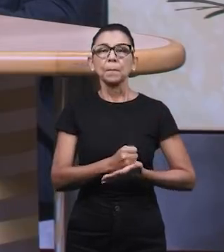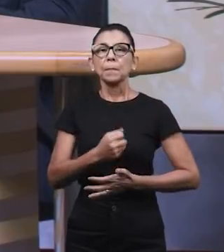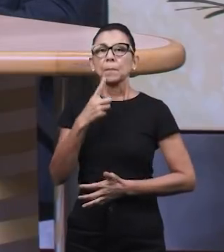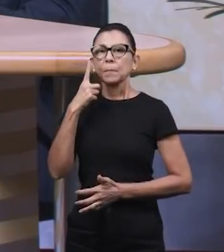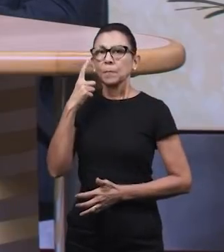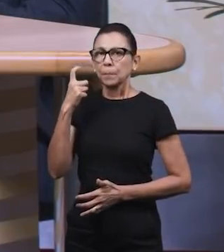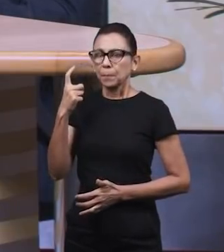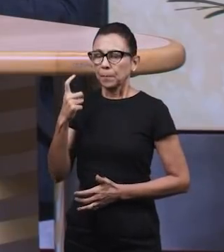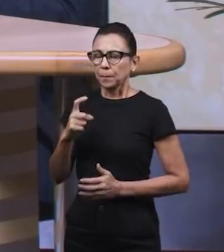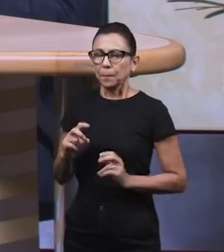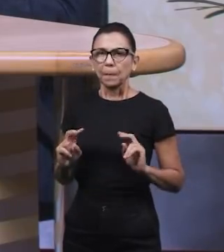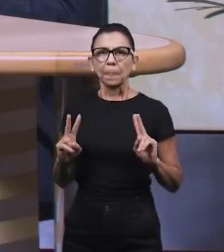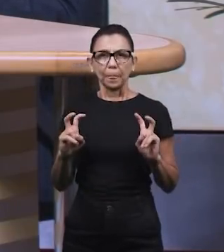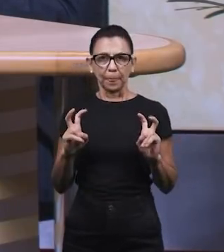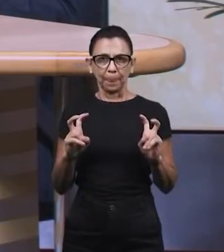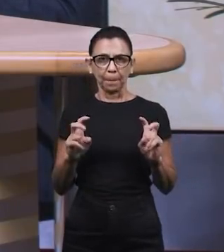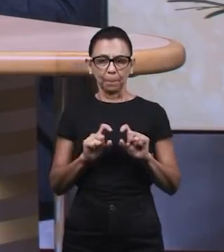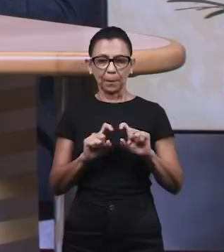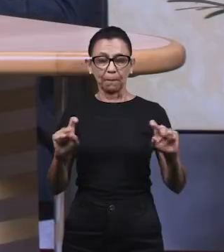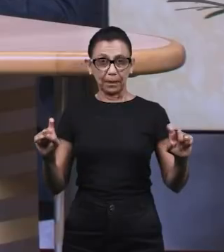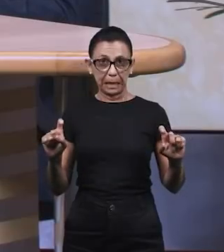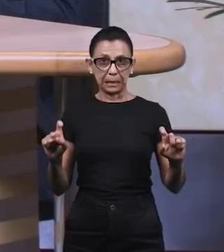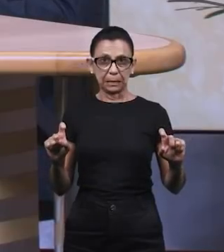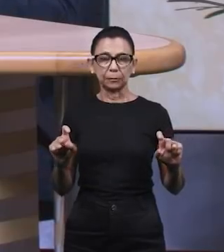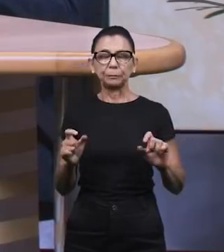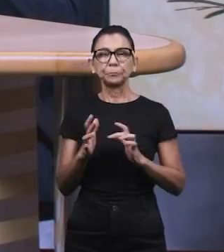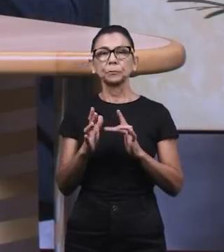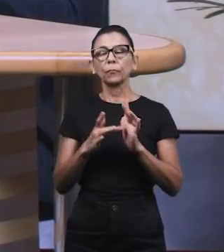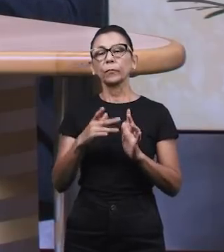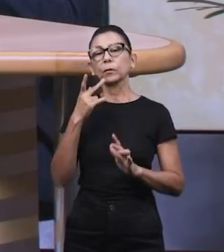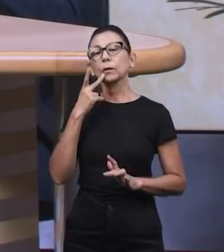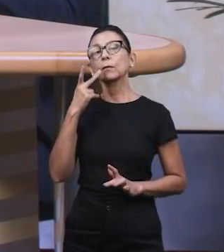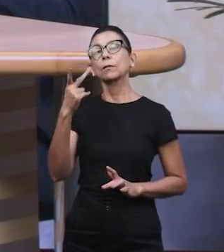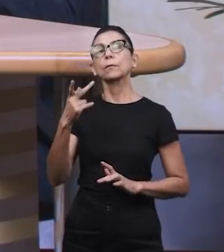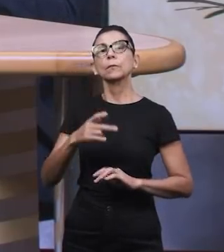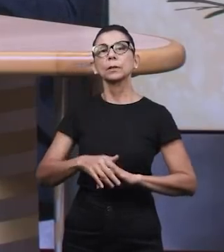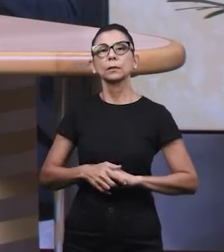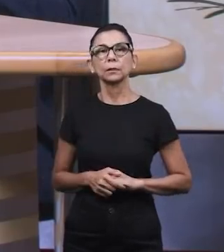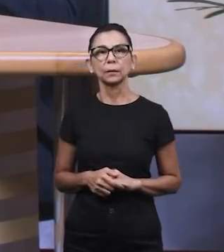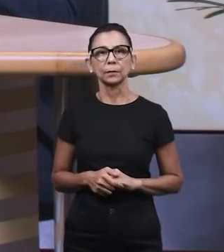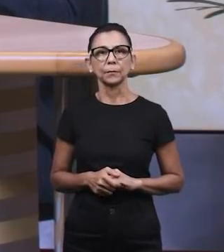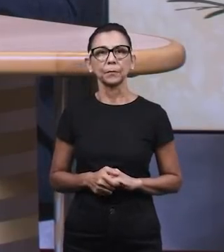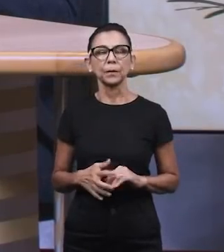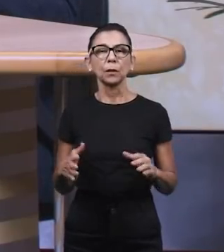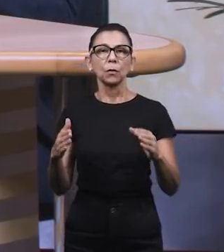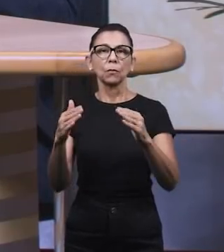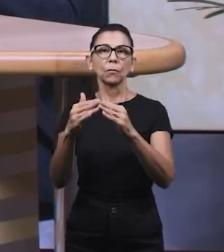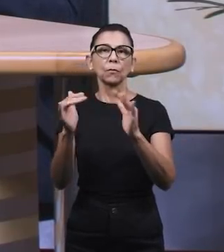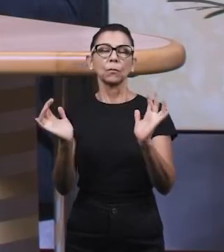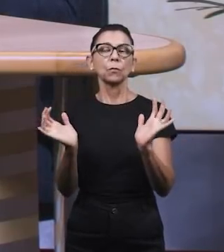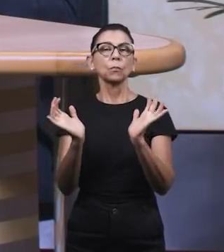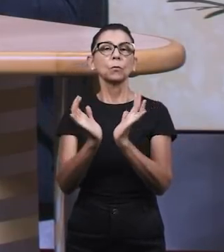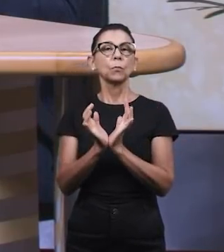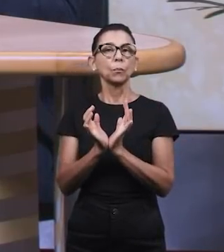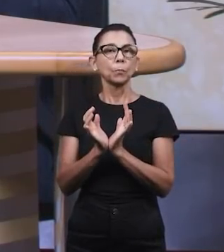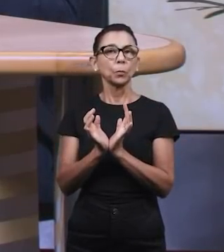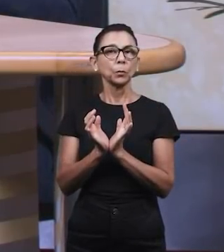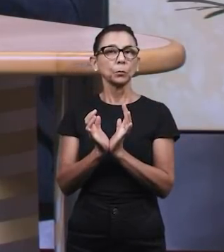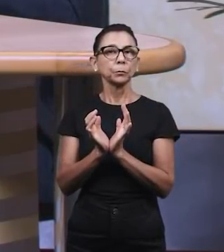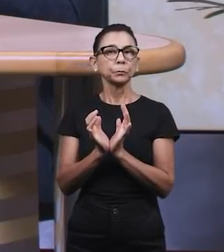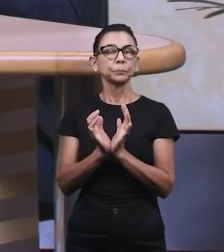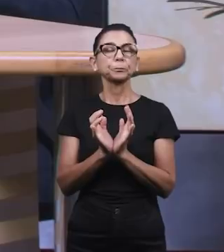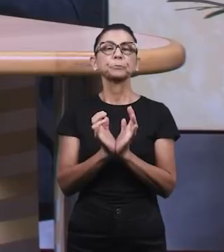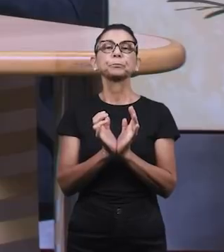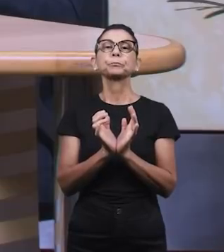é interessante é que essa expressão do Senhor Jesus, ele dirige essa expressão a um grupo de pessoas